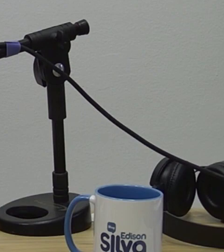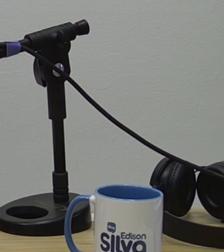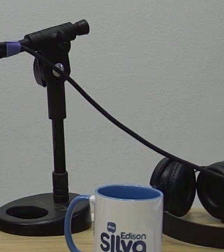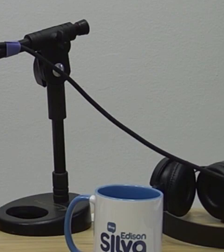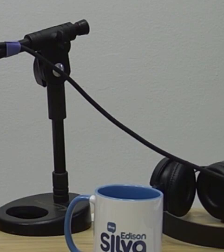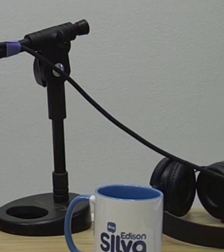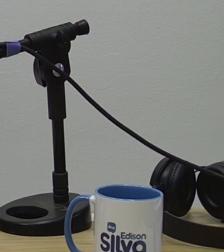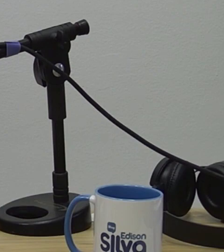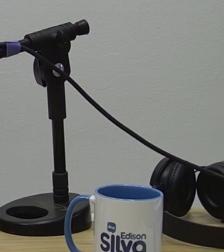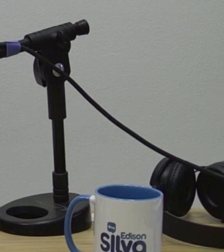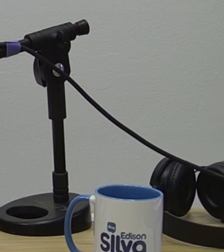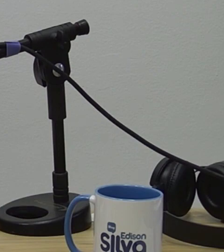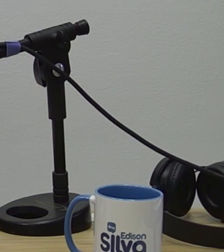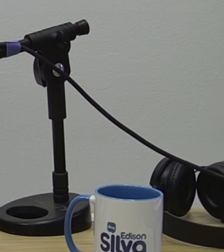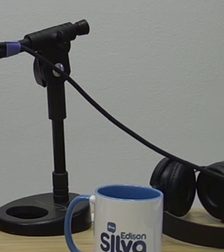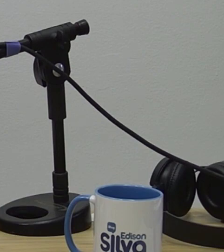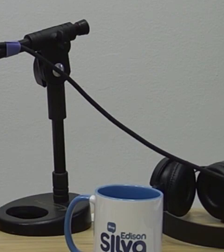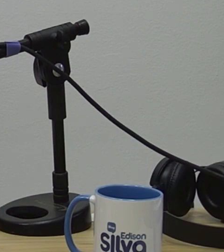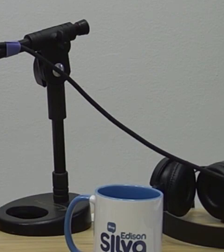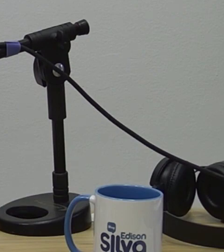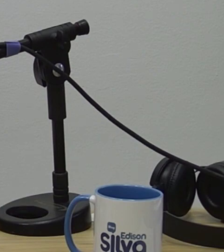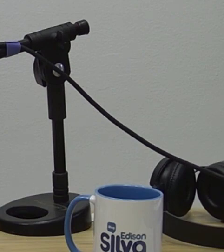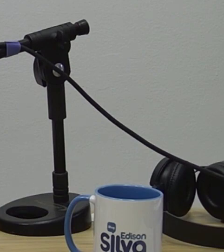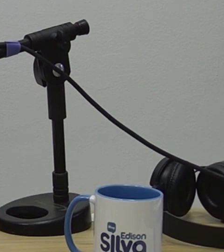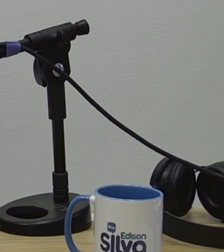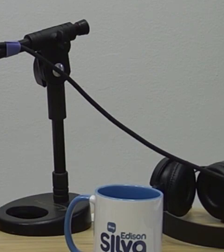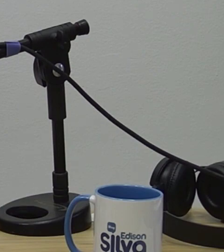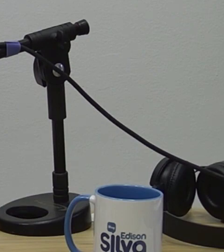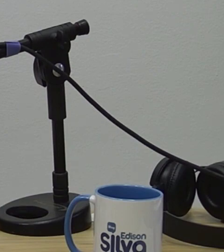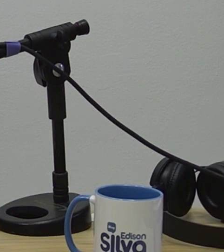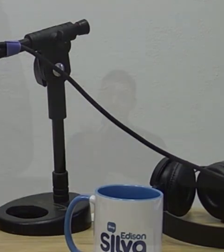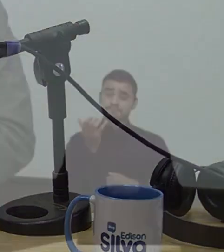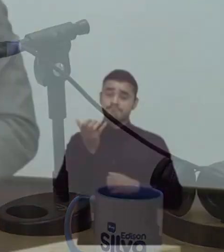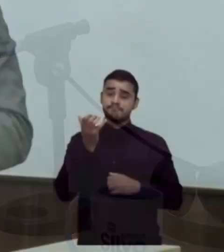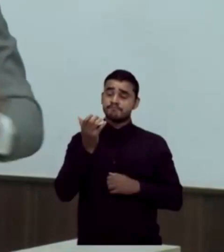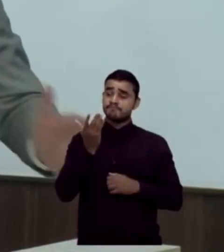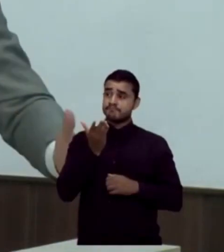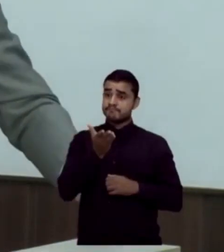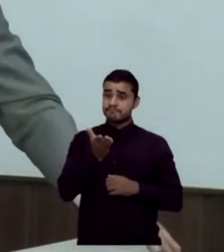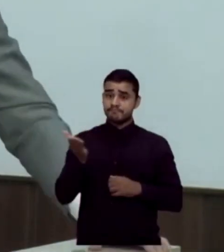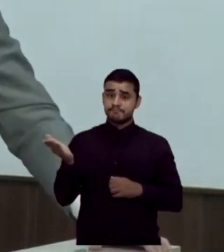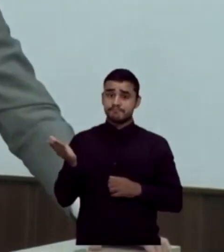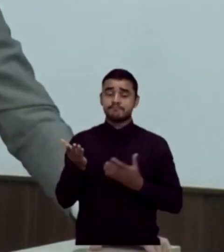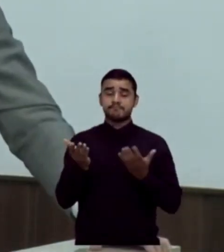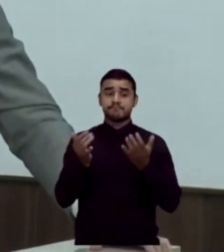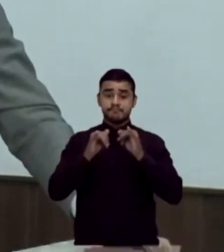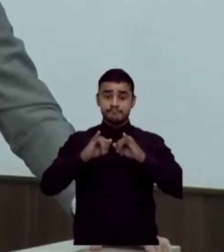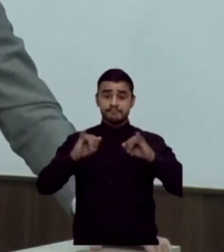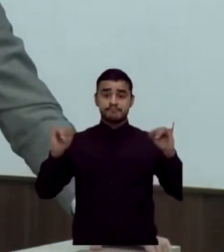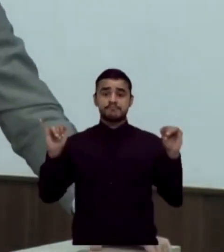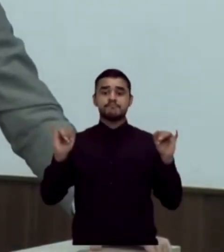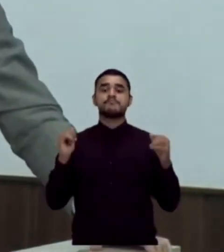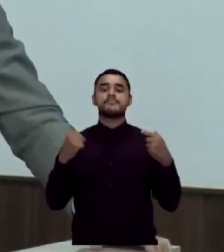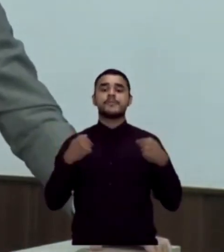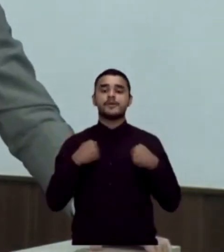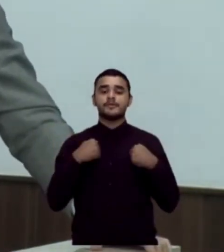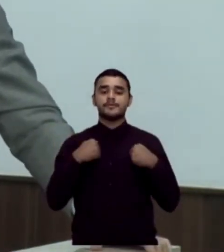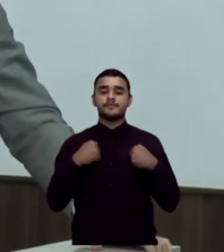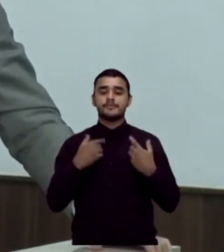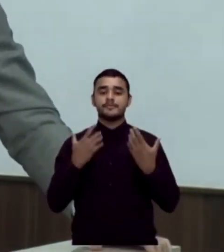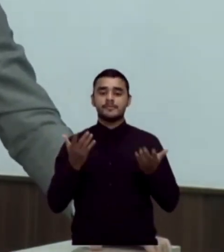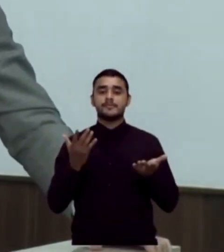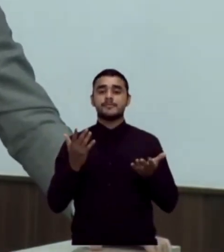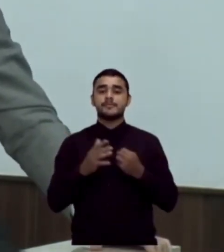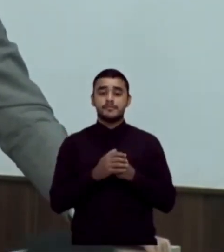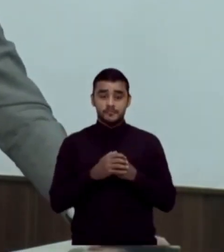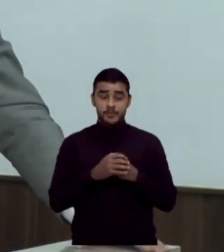líder do PT, Guilherme Sampaio. Vamos ouvi-lo. Quero compartilhar com os colegas que chego muito animado depois de 2